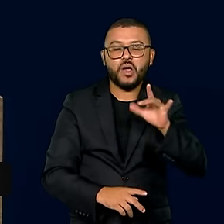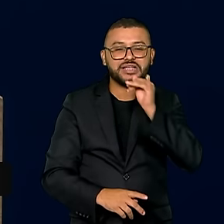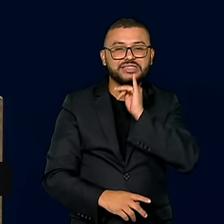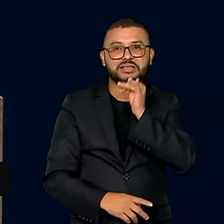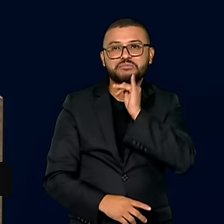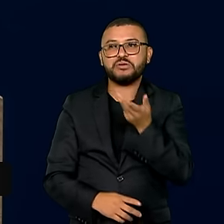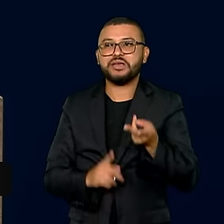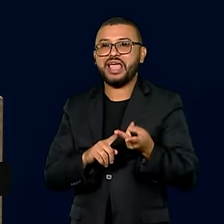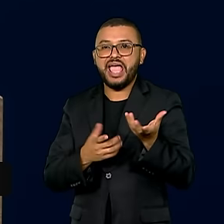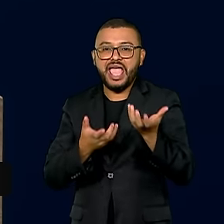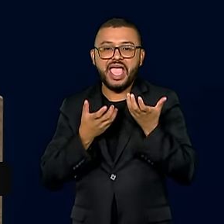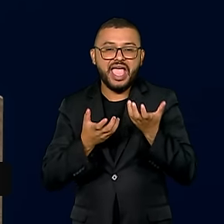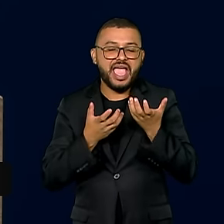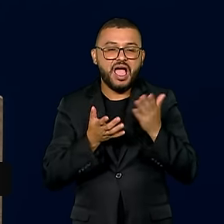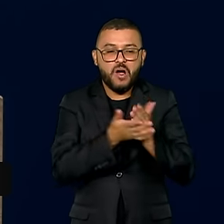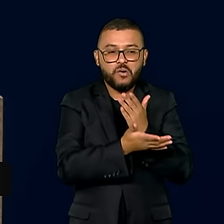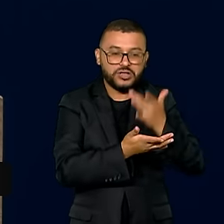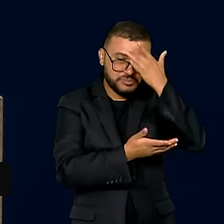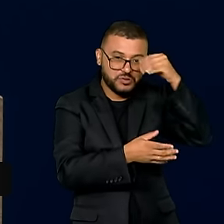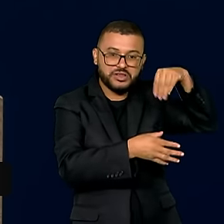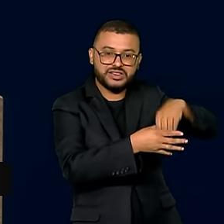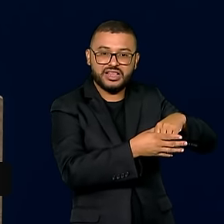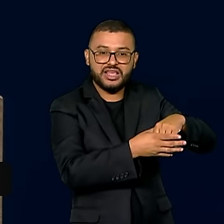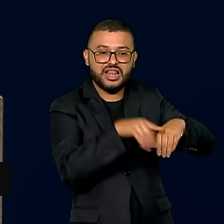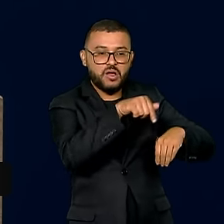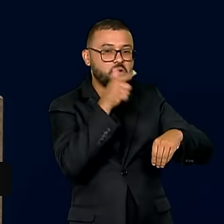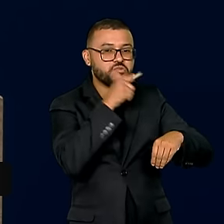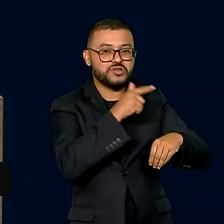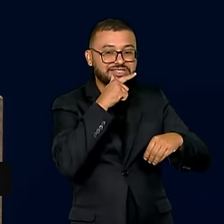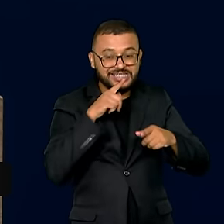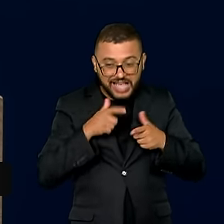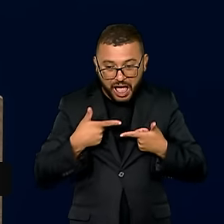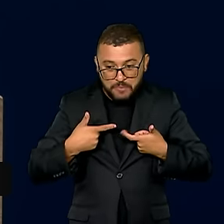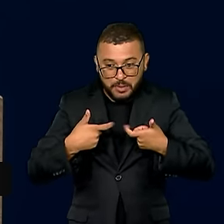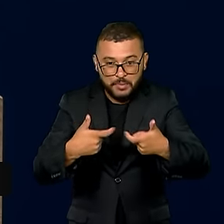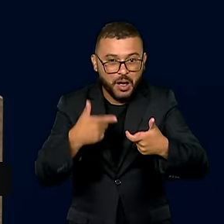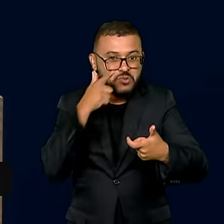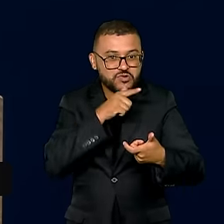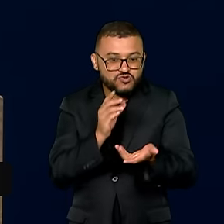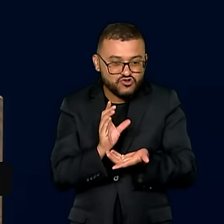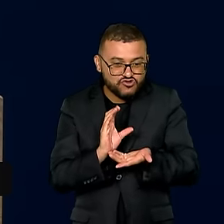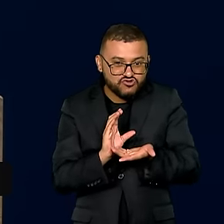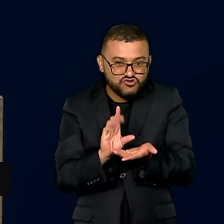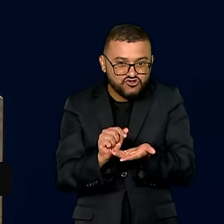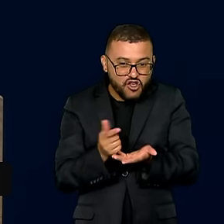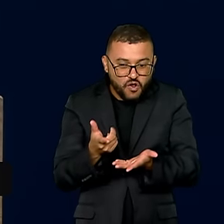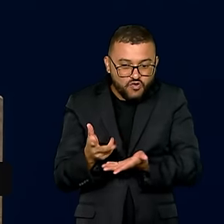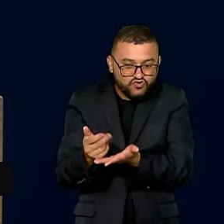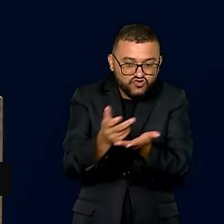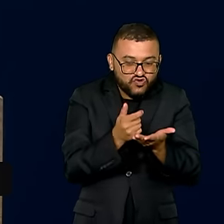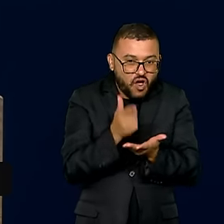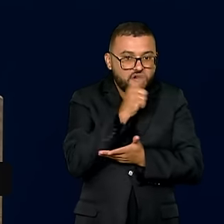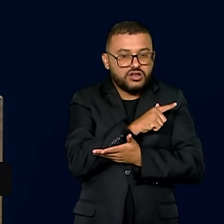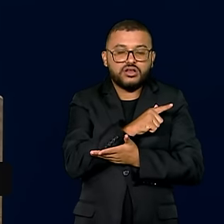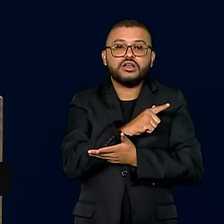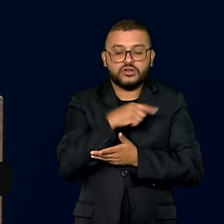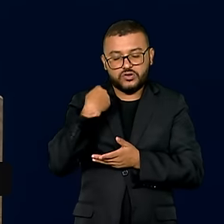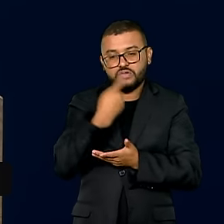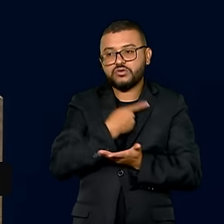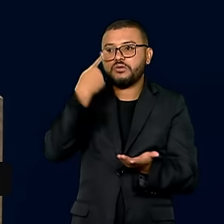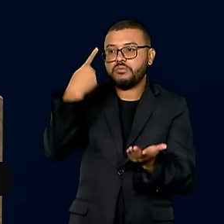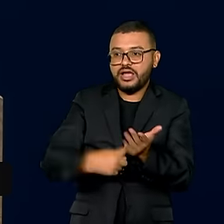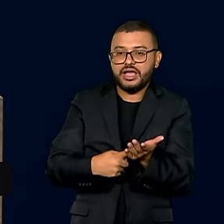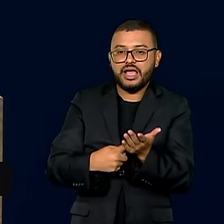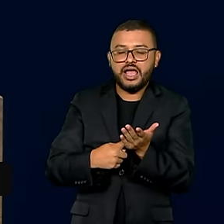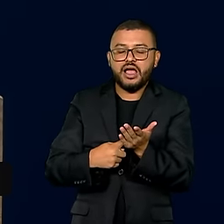porque alguns dos seus membros lucram com a guerra. É lamentável que acordos como o Protocolo de